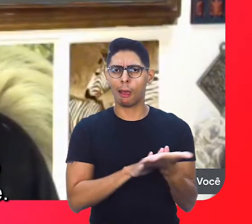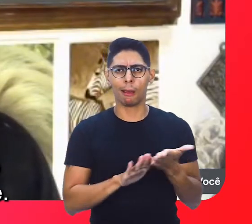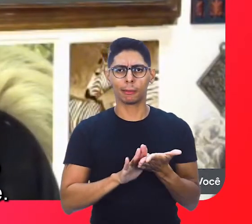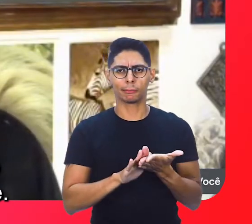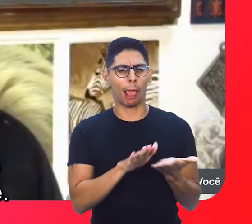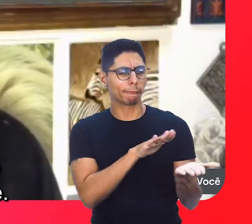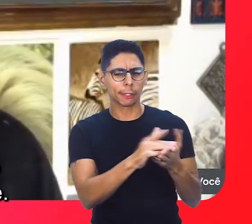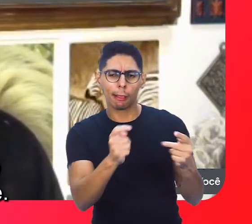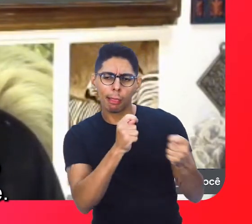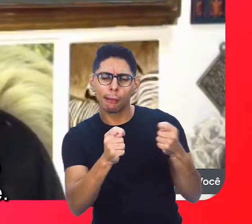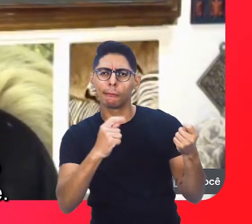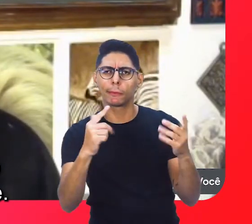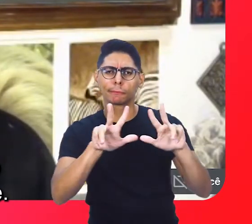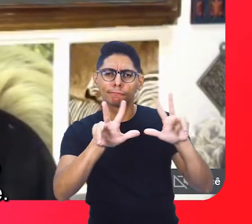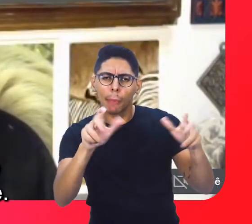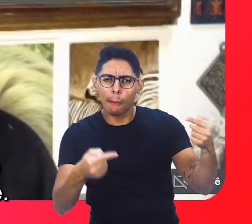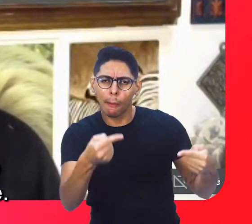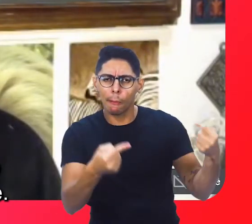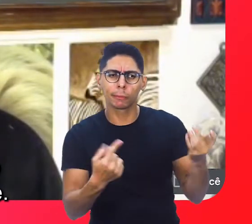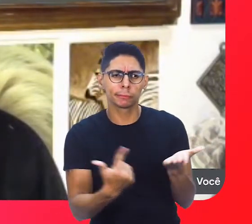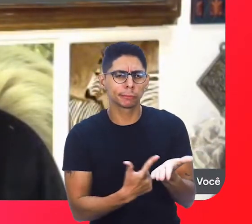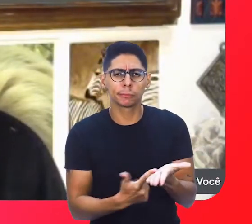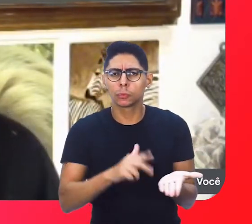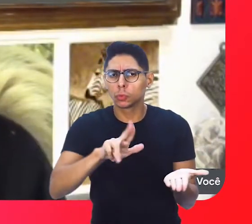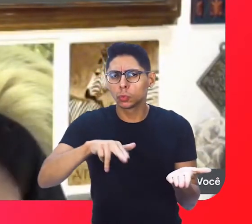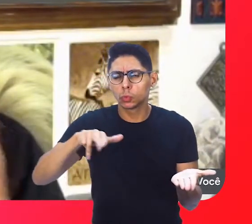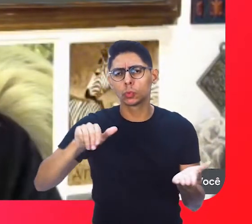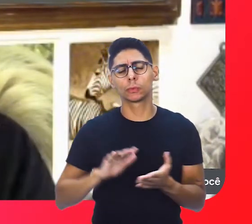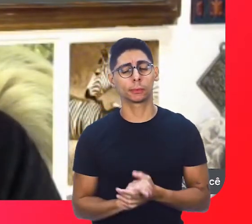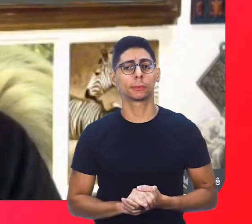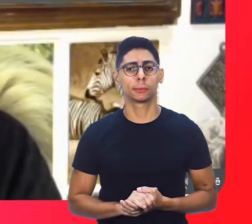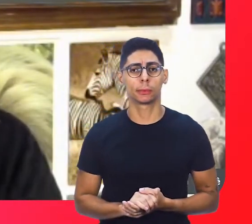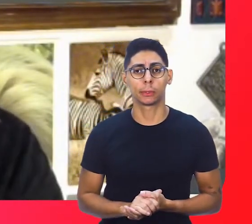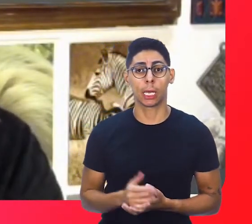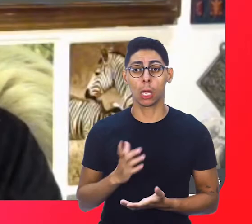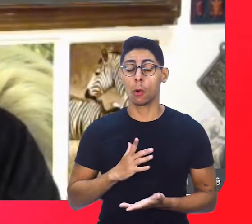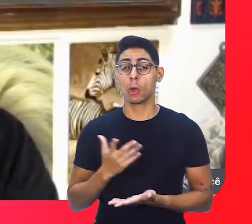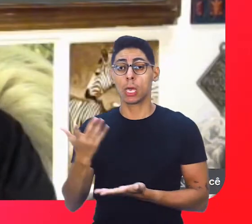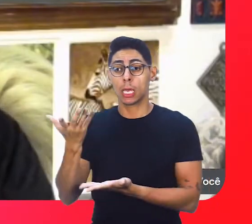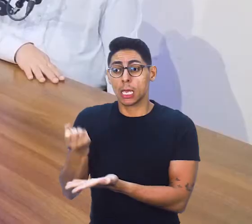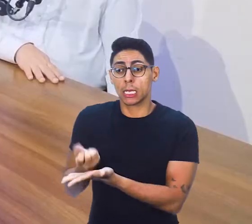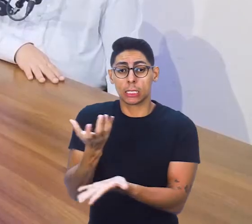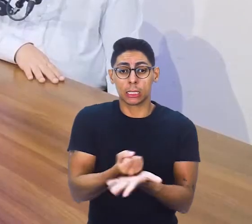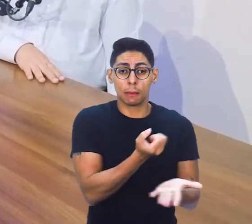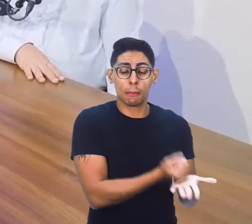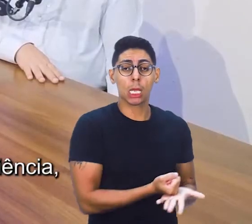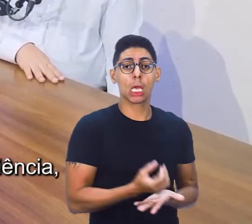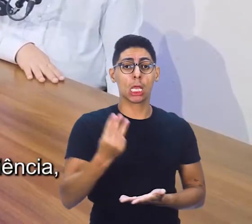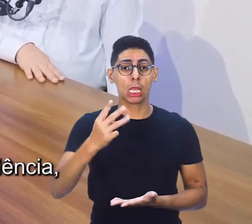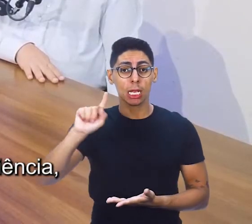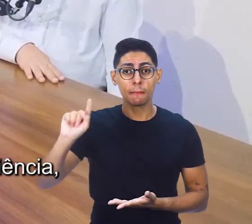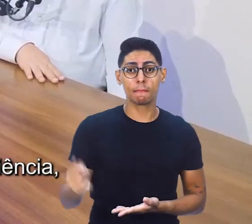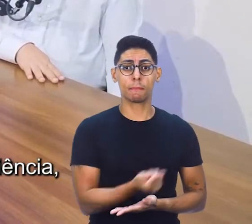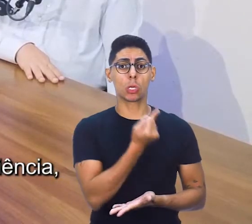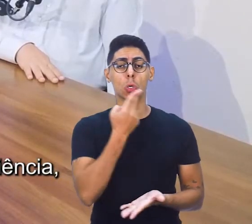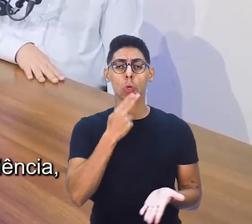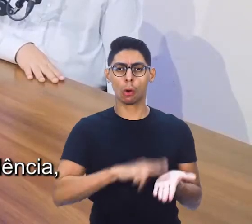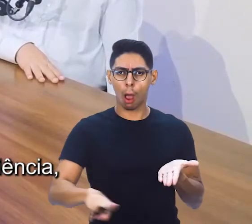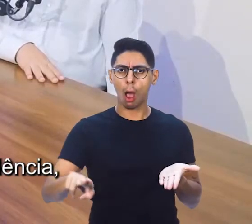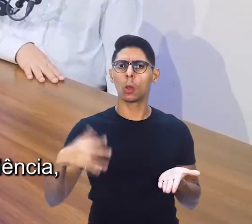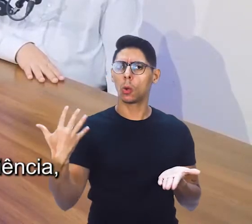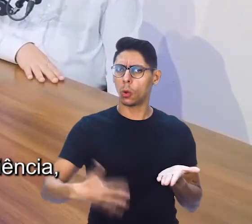verdade. Então, foi assim, uma coisa muito impactante. Eu recebi 3.000 cartas, Antônio. A Xuxa, naquela época, era